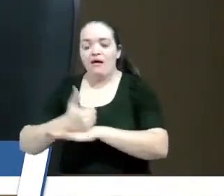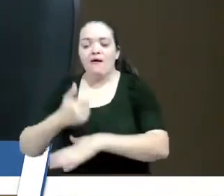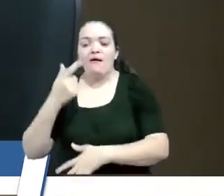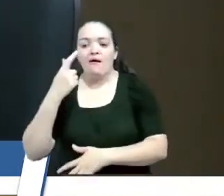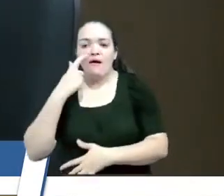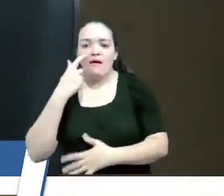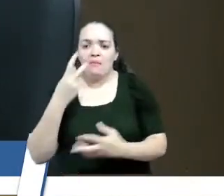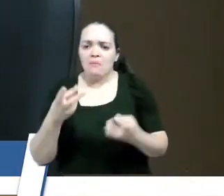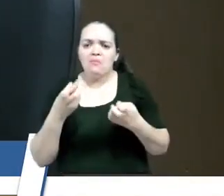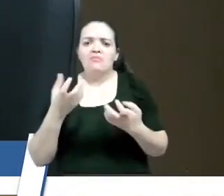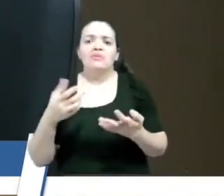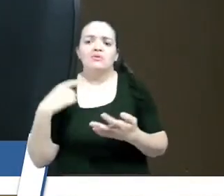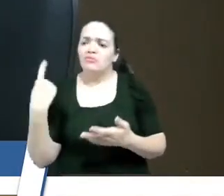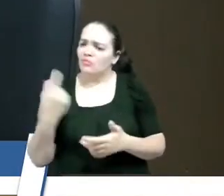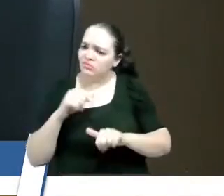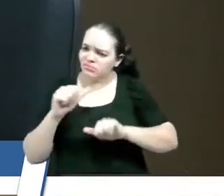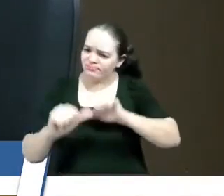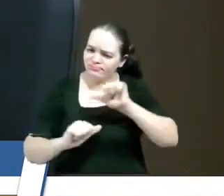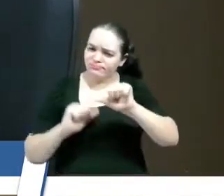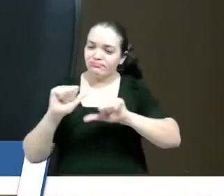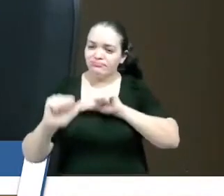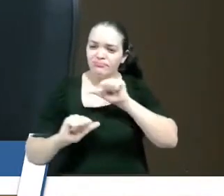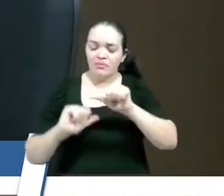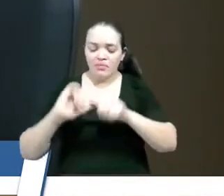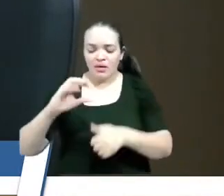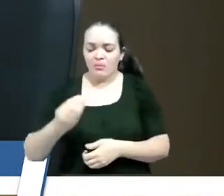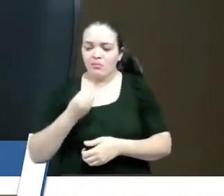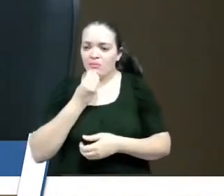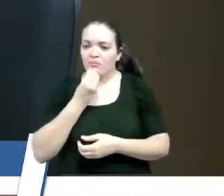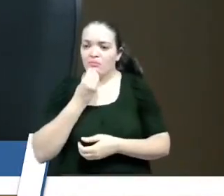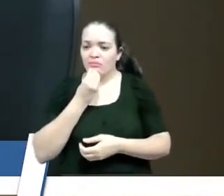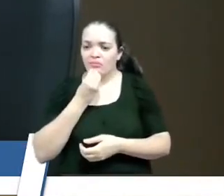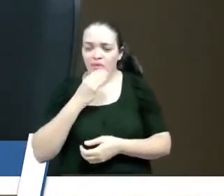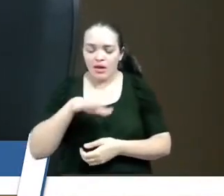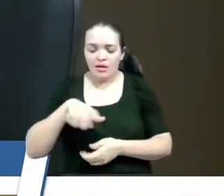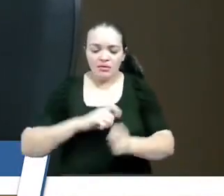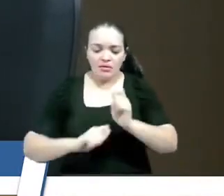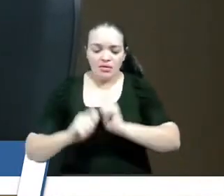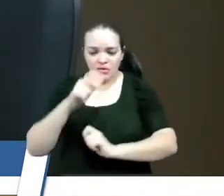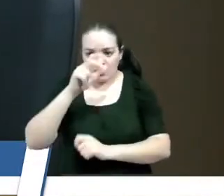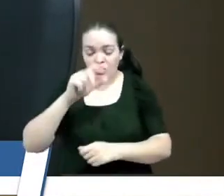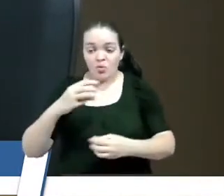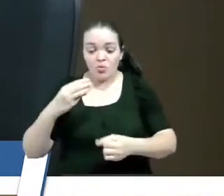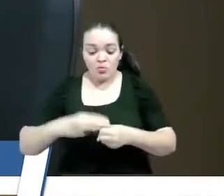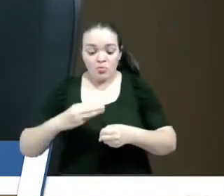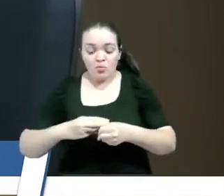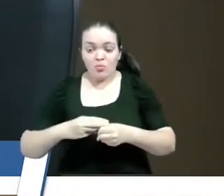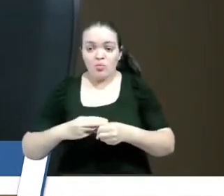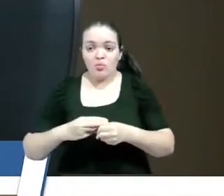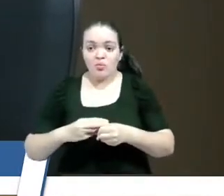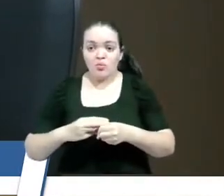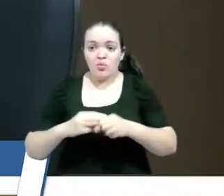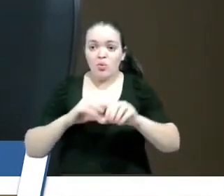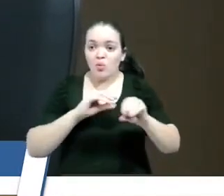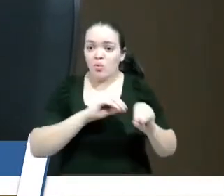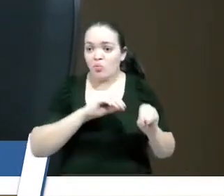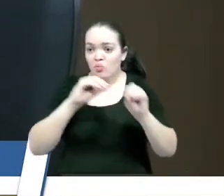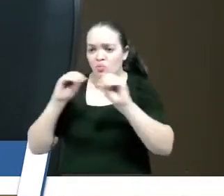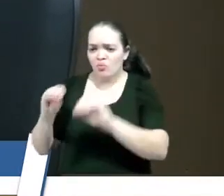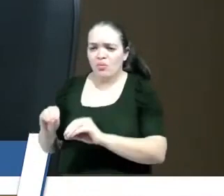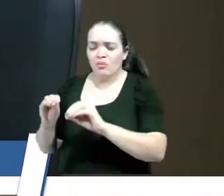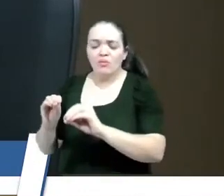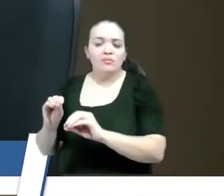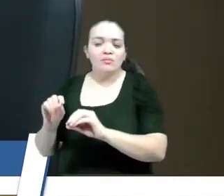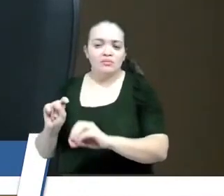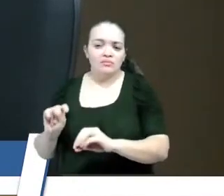já estamos dando a oportunidade da administração municipal fazer transferências de dotações